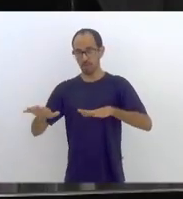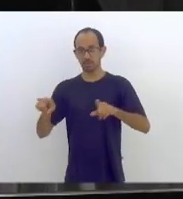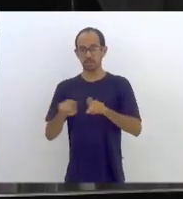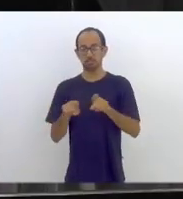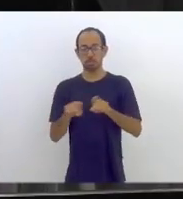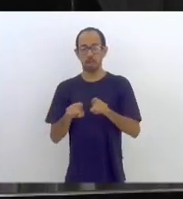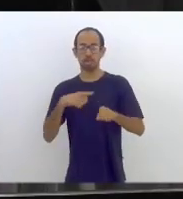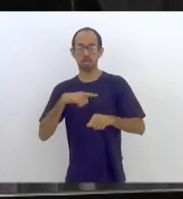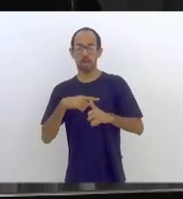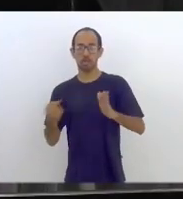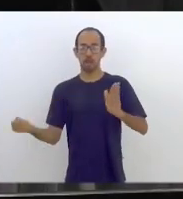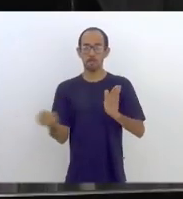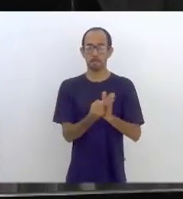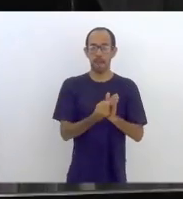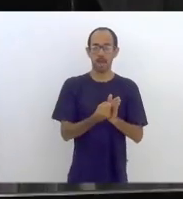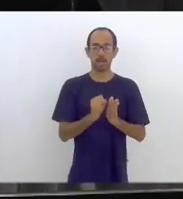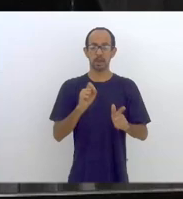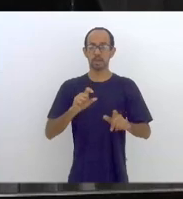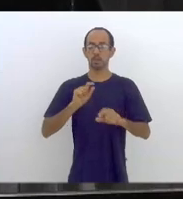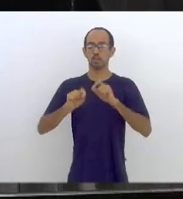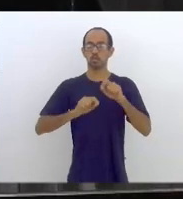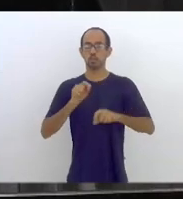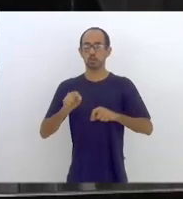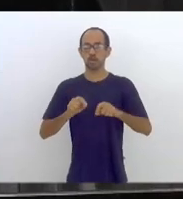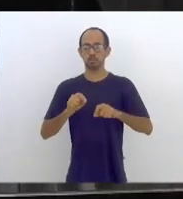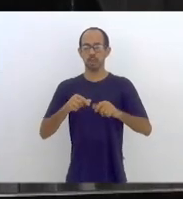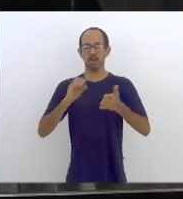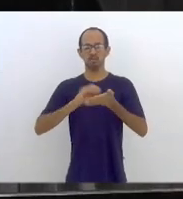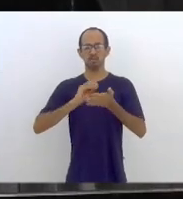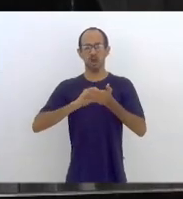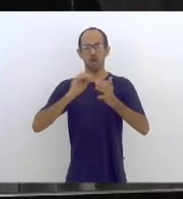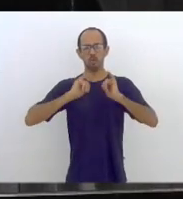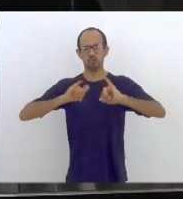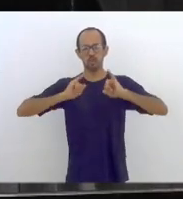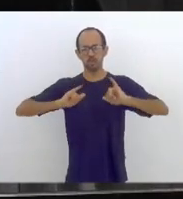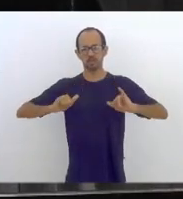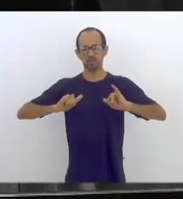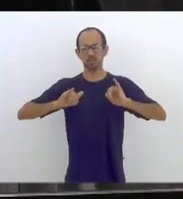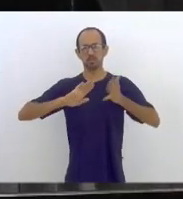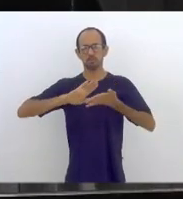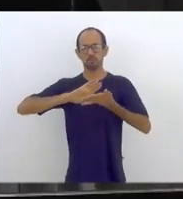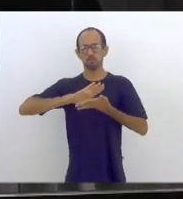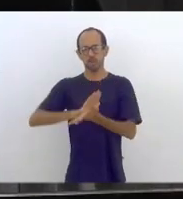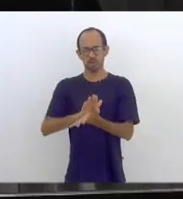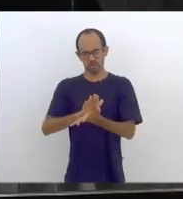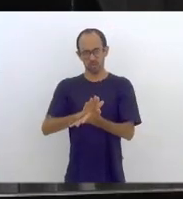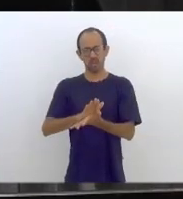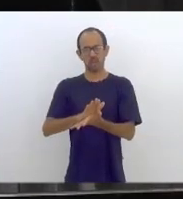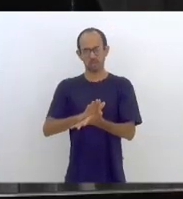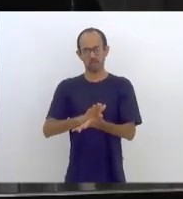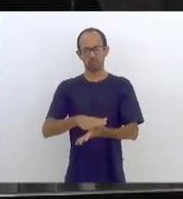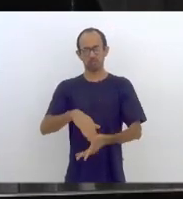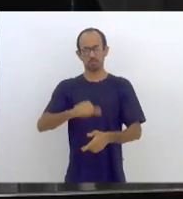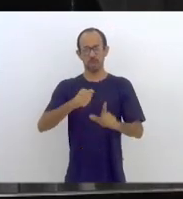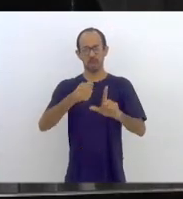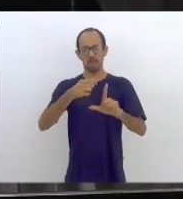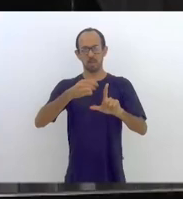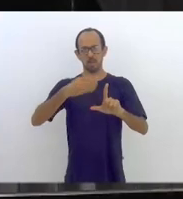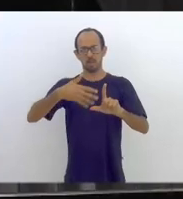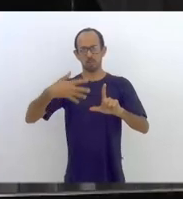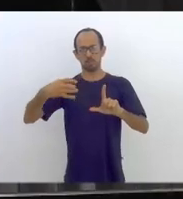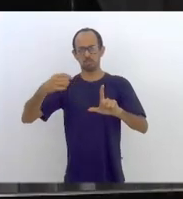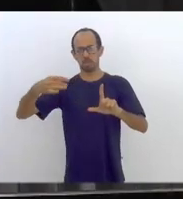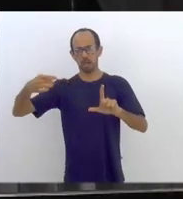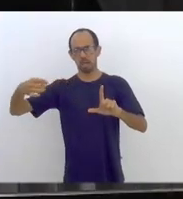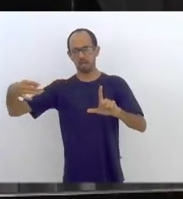estigma trazido pela desinformação pelo preconceito pela lgbtfobia pelo